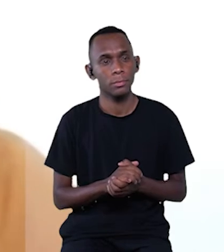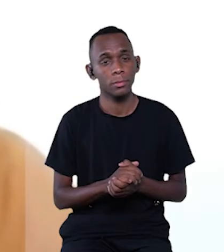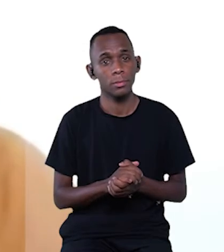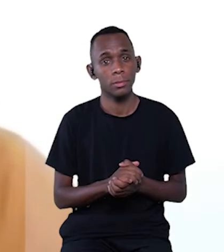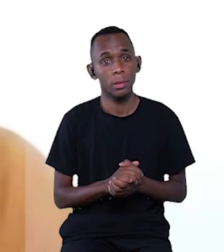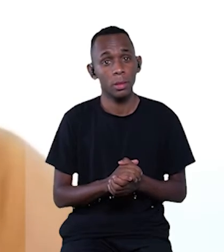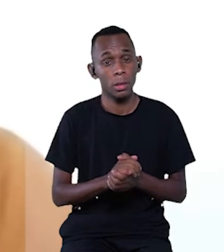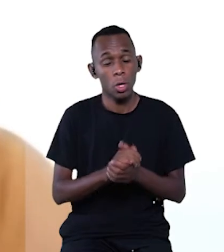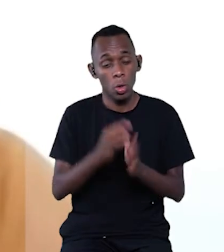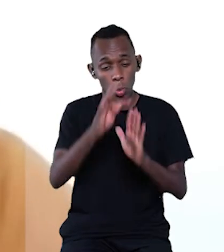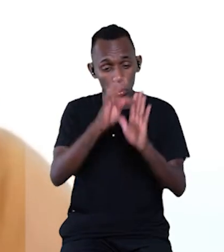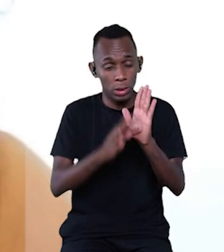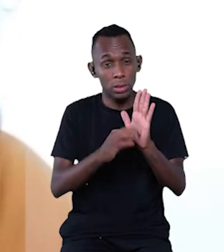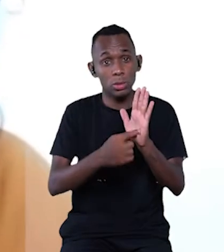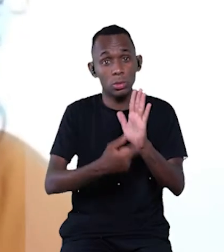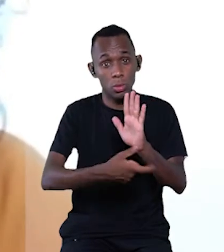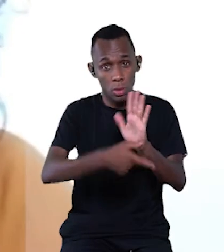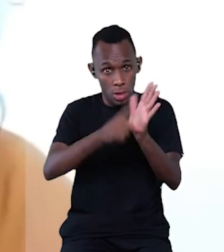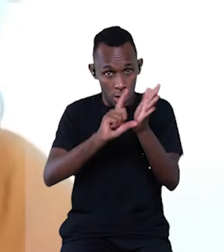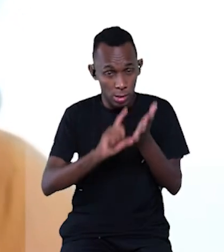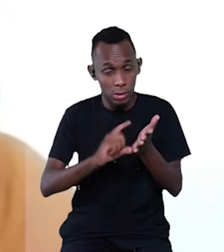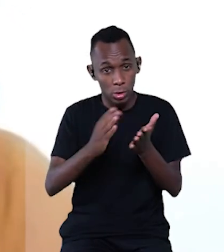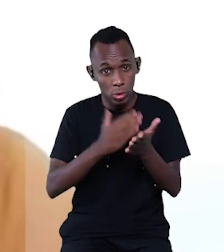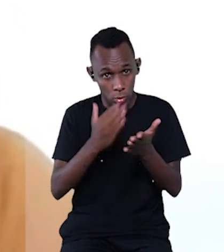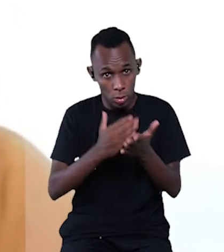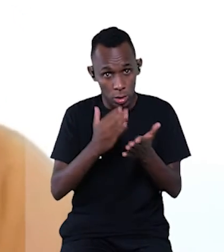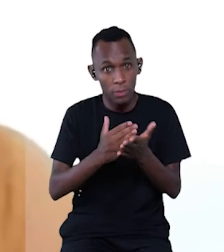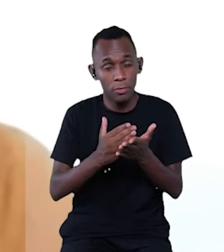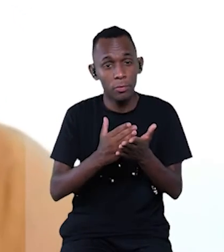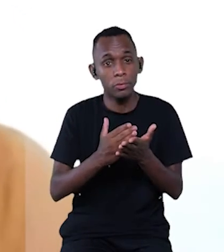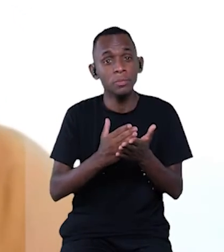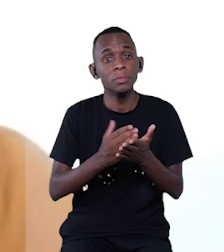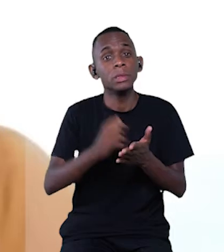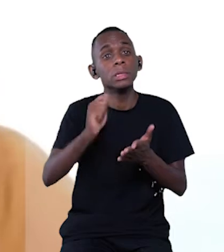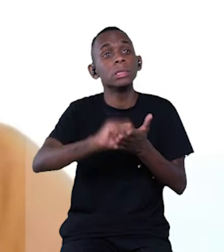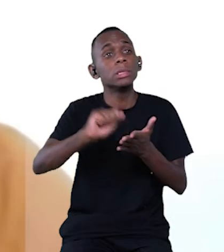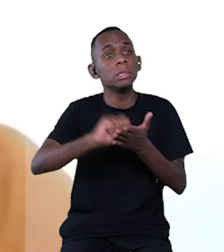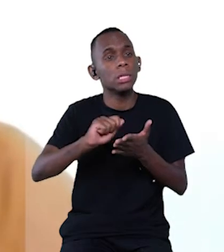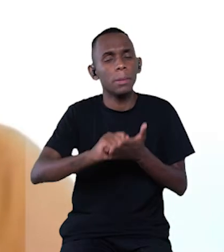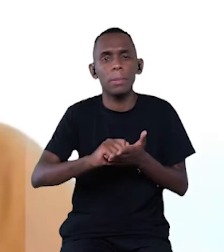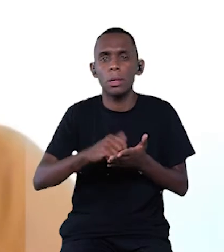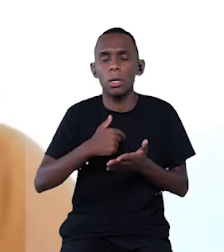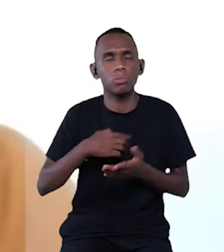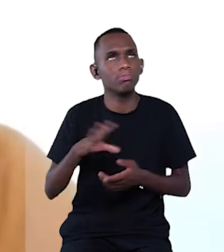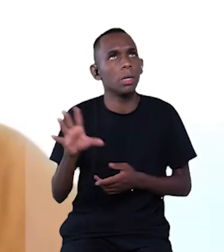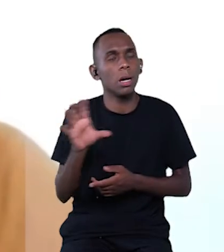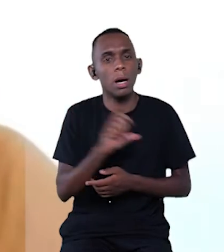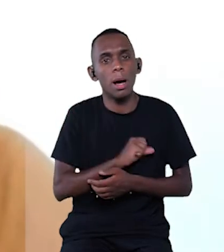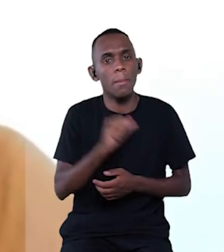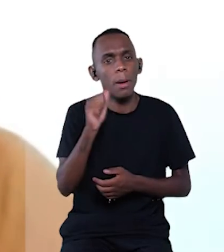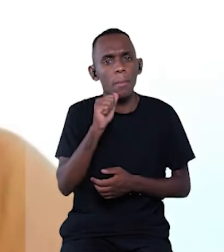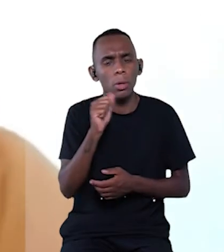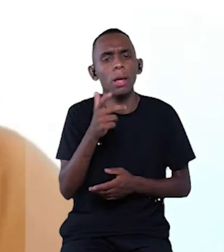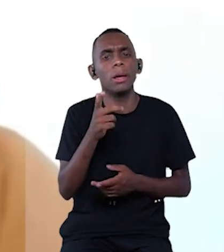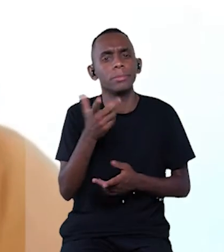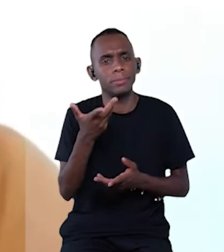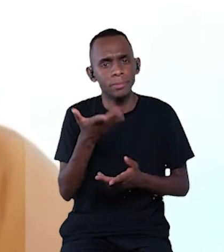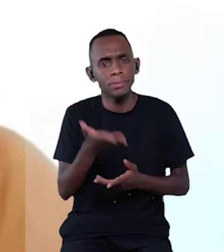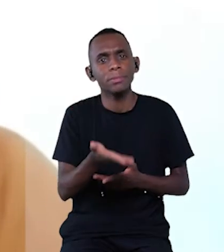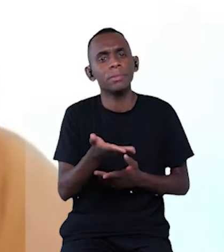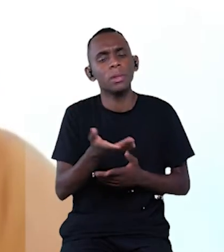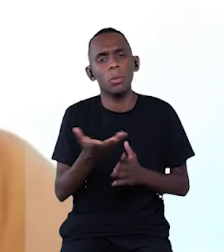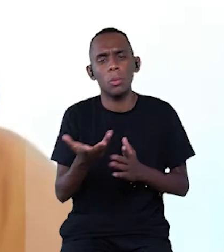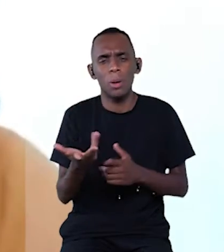quem escreveu o prefácio do livro foi a cartunista Laerte Coutinho, de quem eu sou completamente apaixonado,